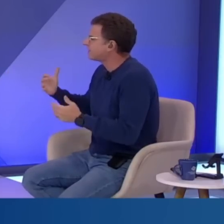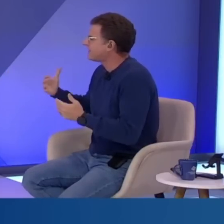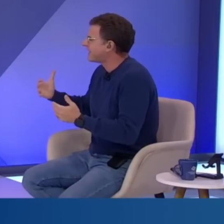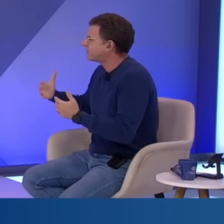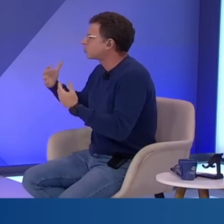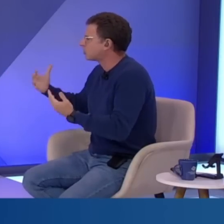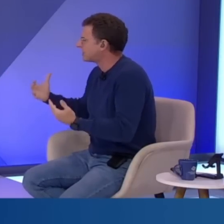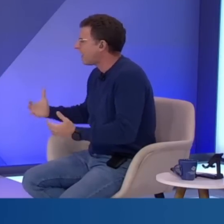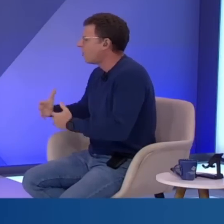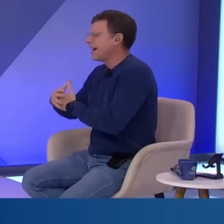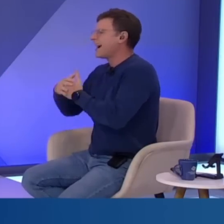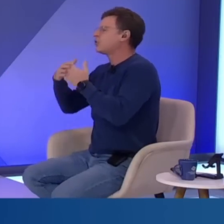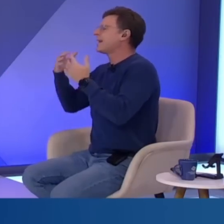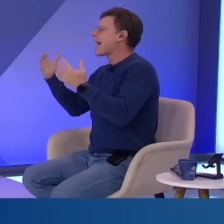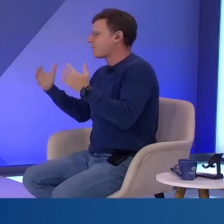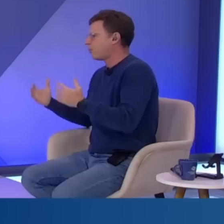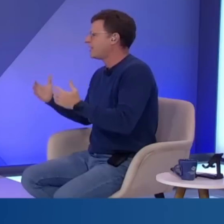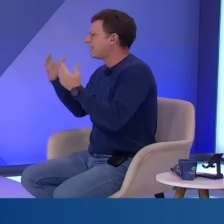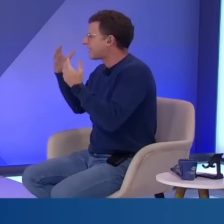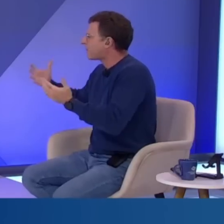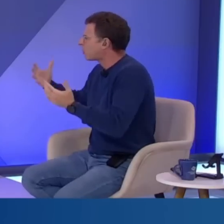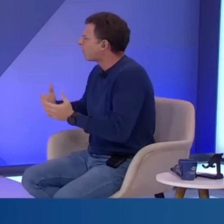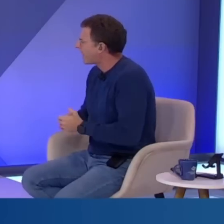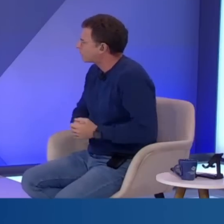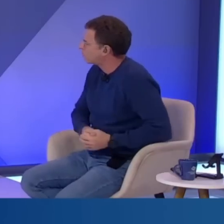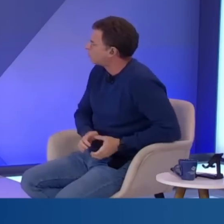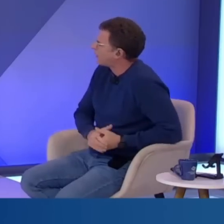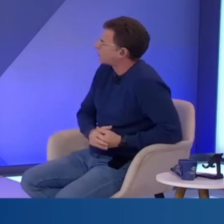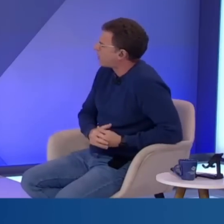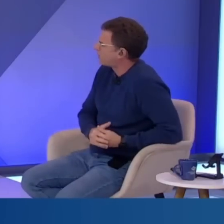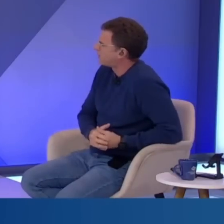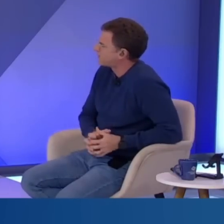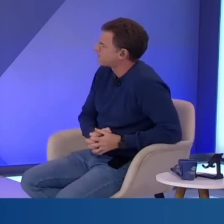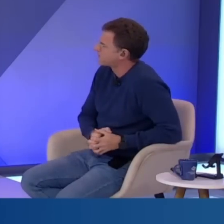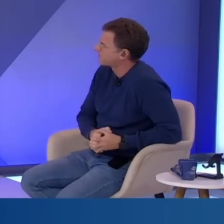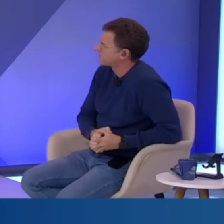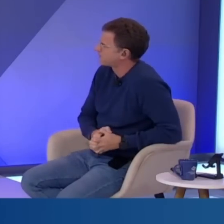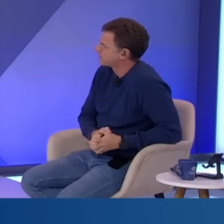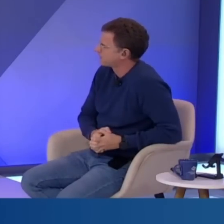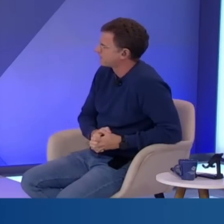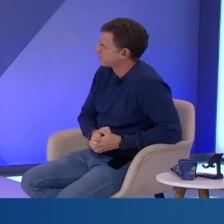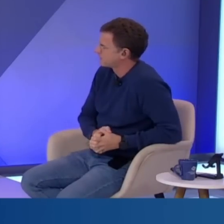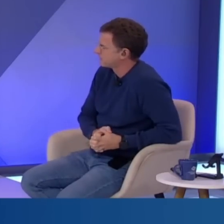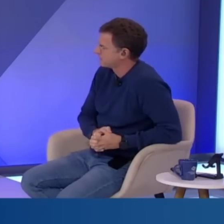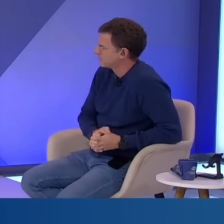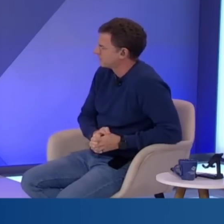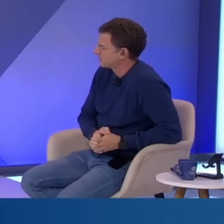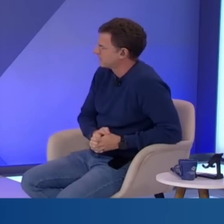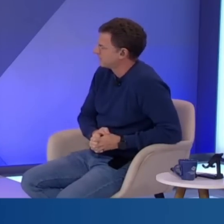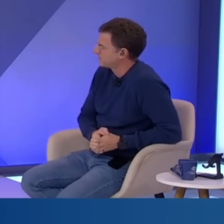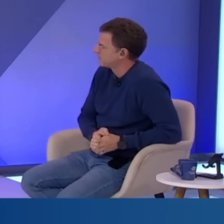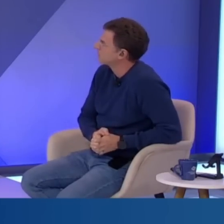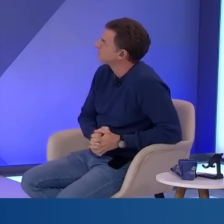uma sensibilidade social admirável e ele está preocupado com o mais pobre? Essa